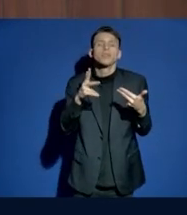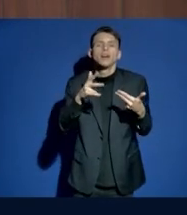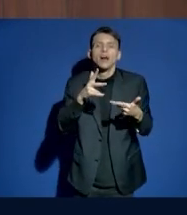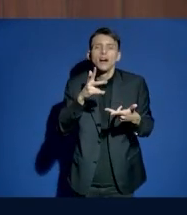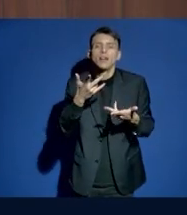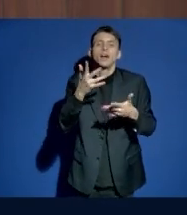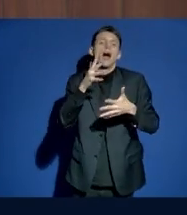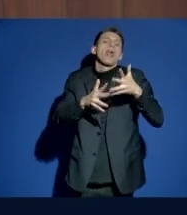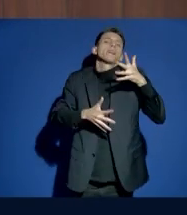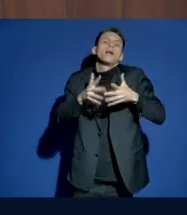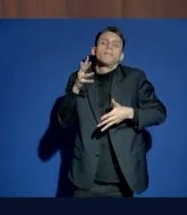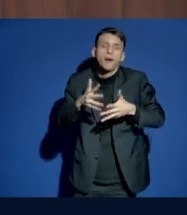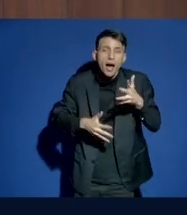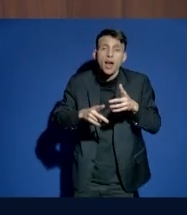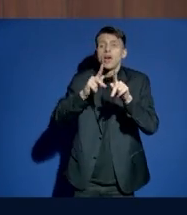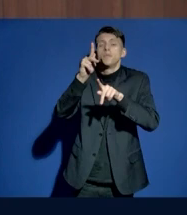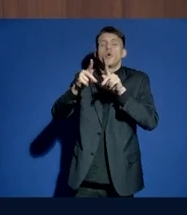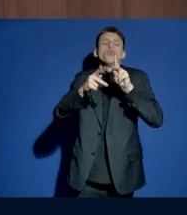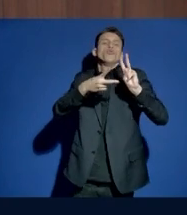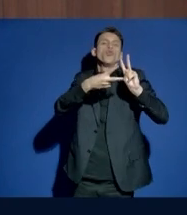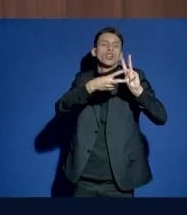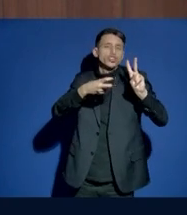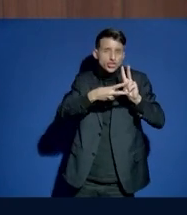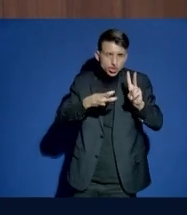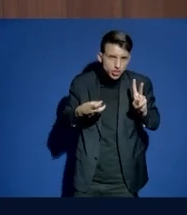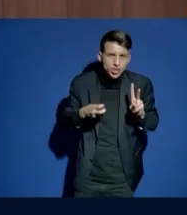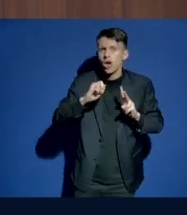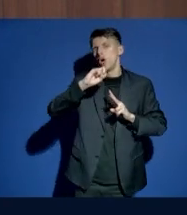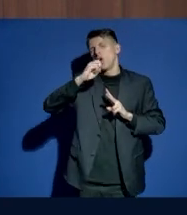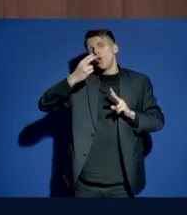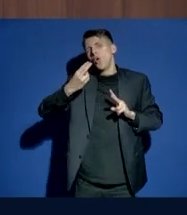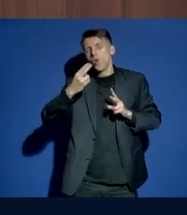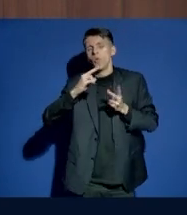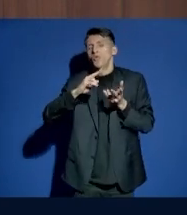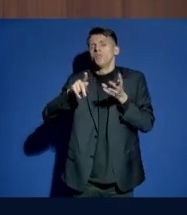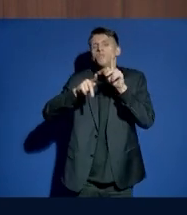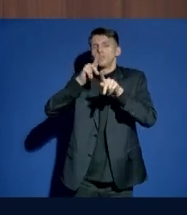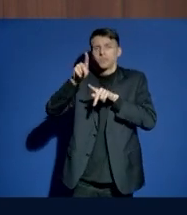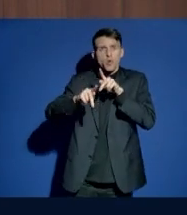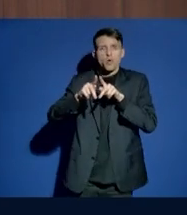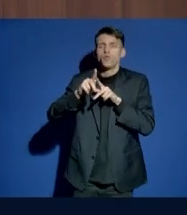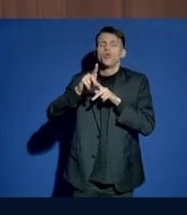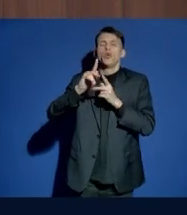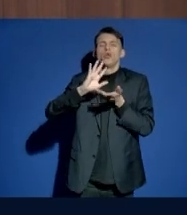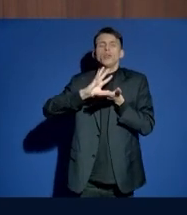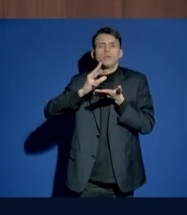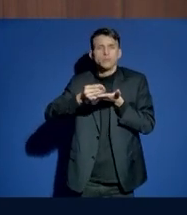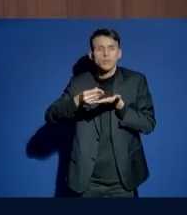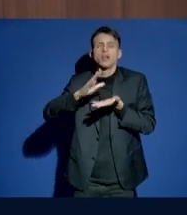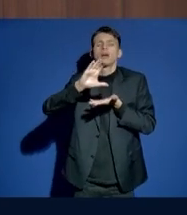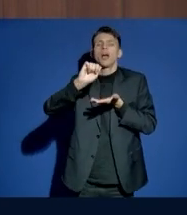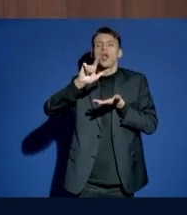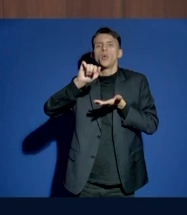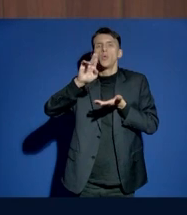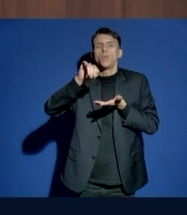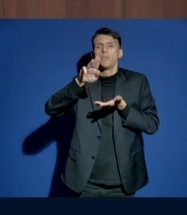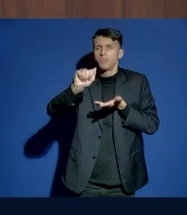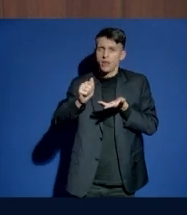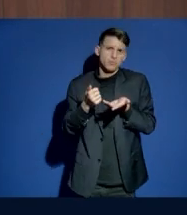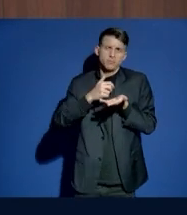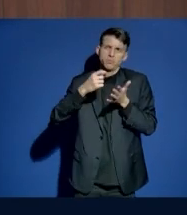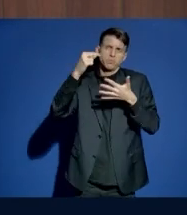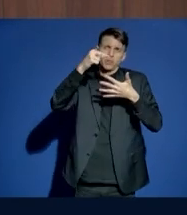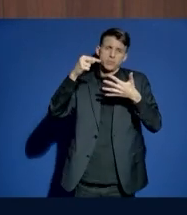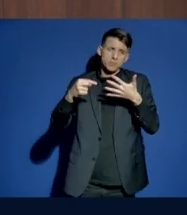civilização ou povos indígenas ou calungas ou quilombolas Enfim tudo isso